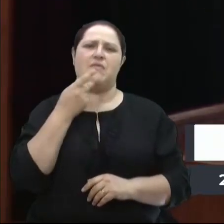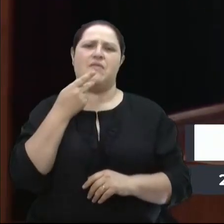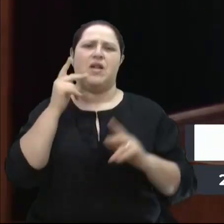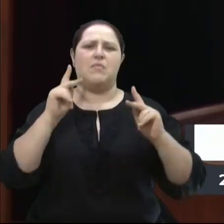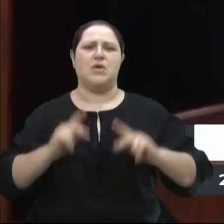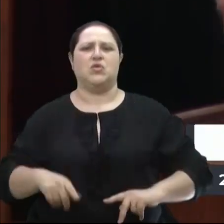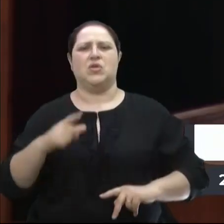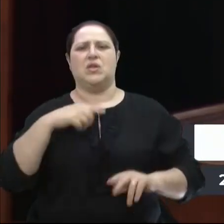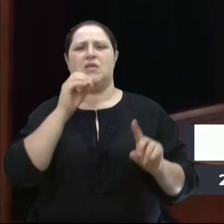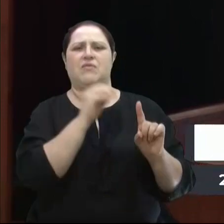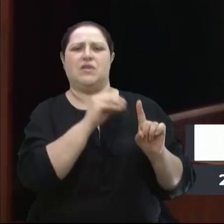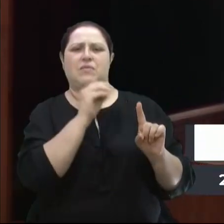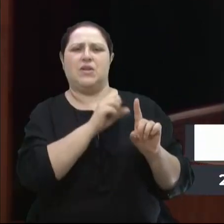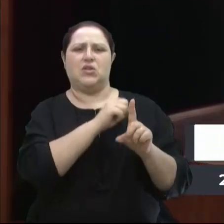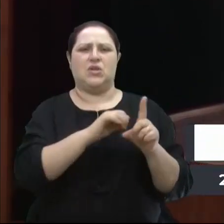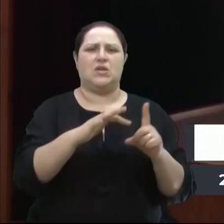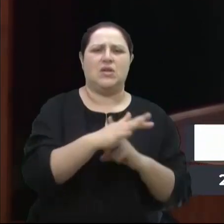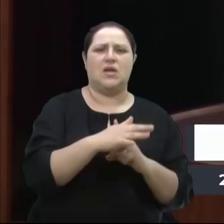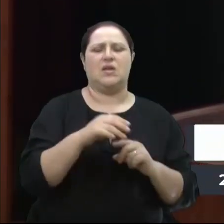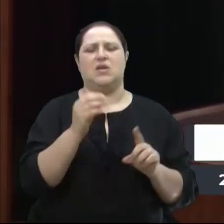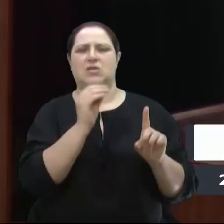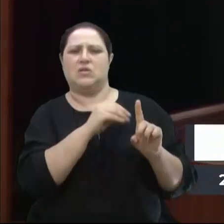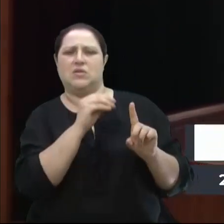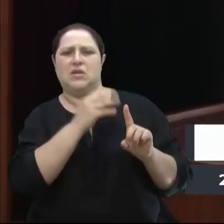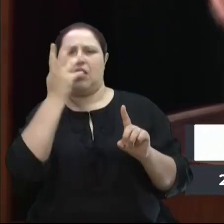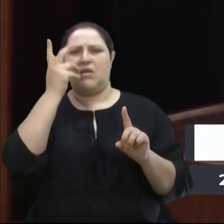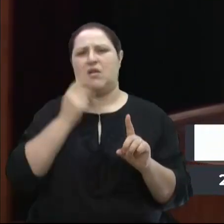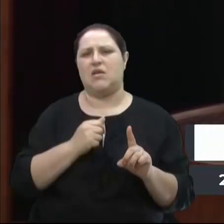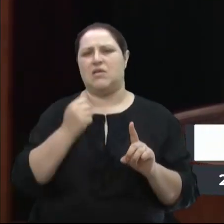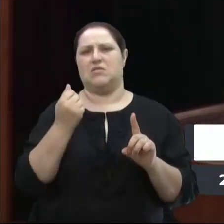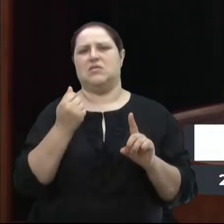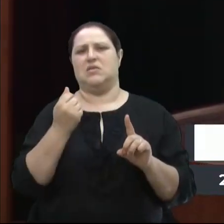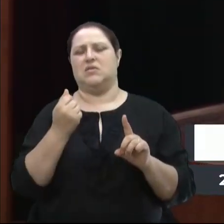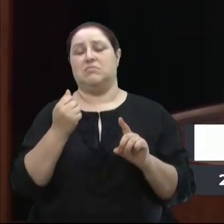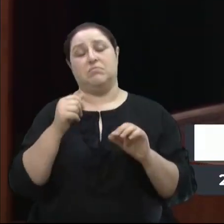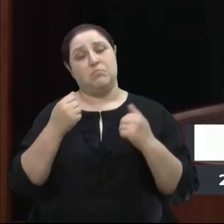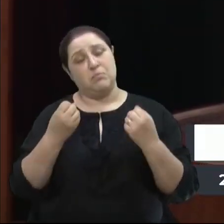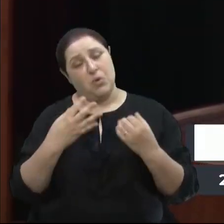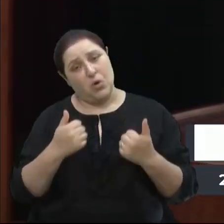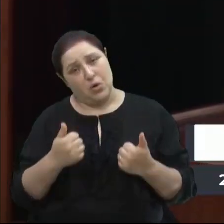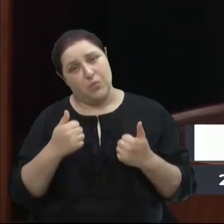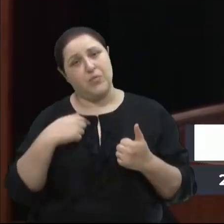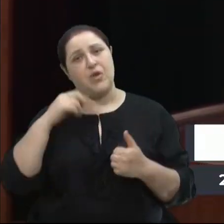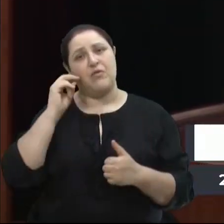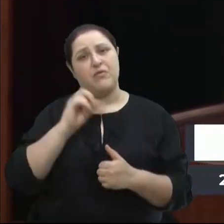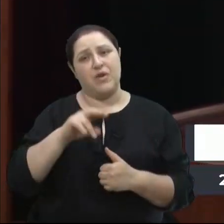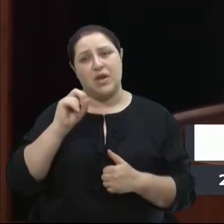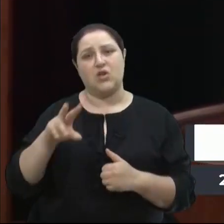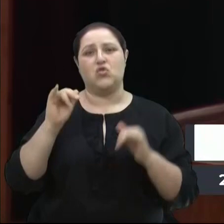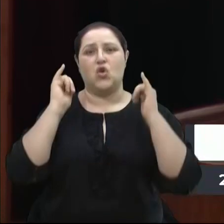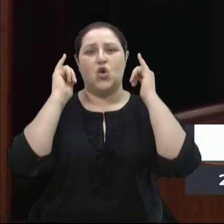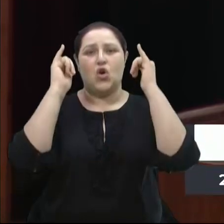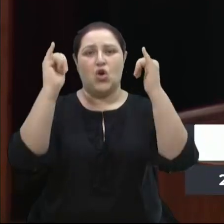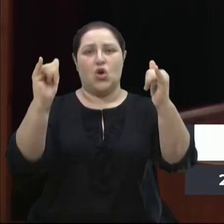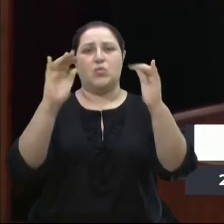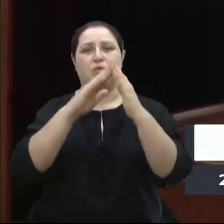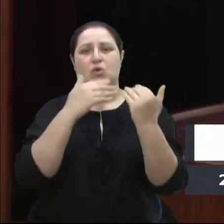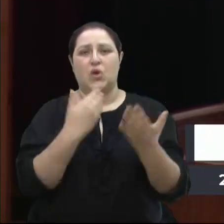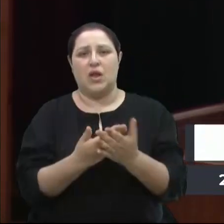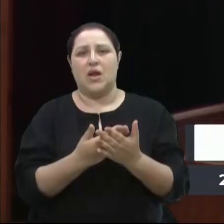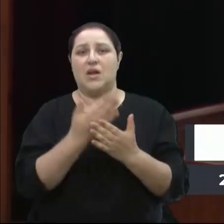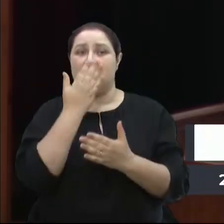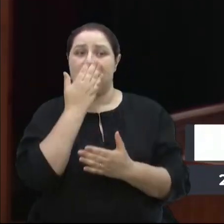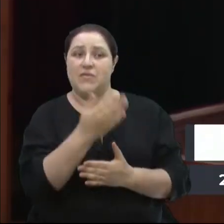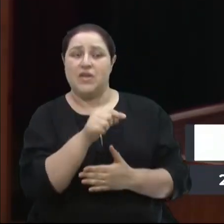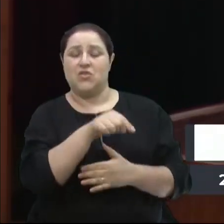vulnerabilidade social, porque a vulnerabilidade das crianças. Bom, eu vejo o ônibus escolar passar na frente dessas crianças